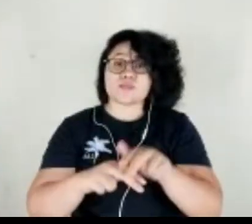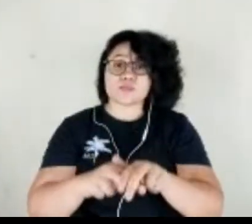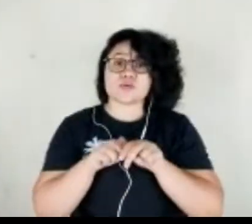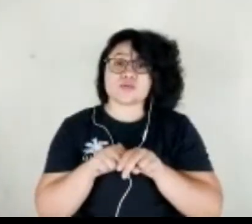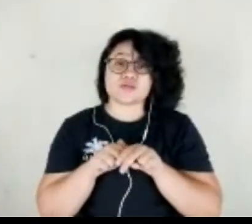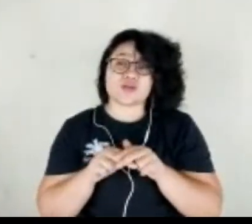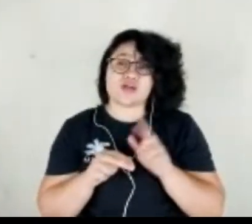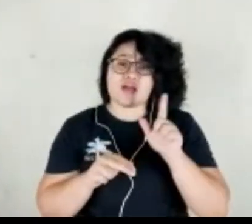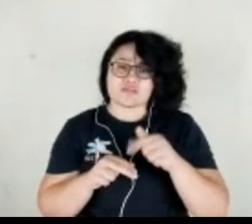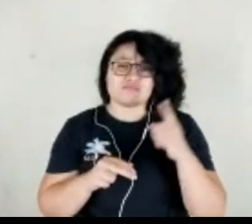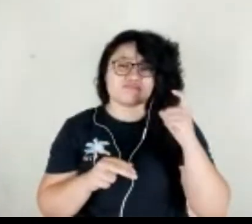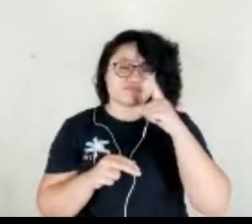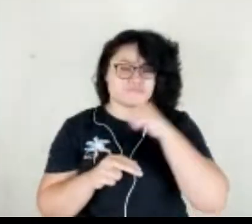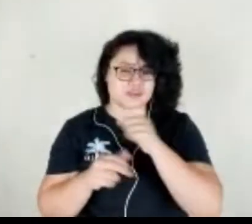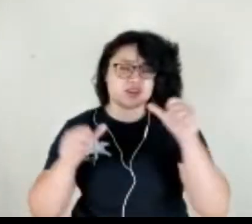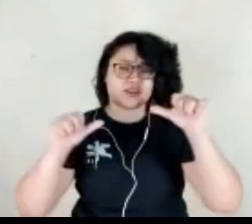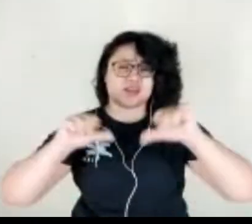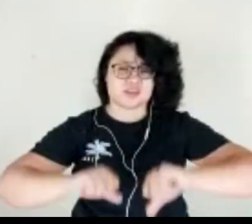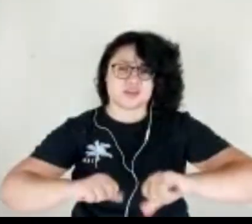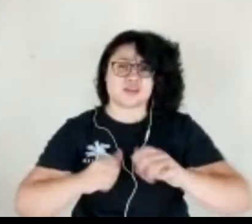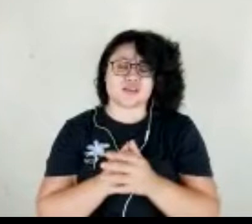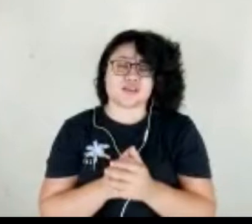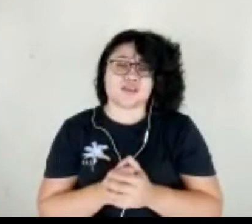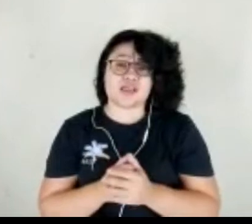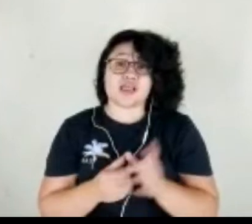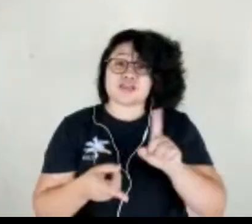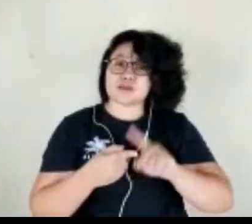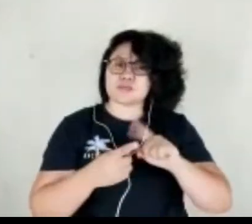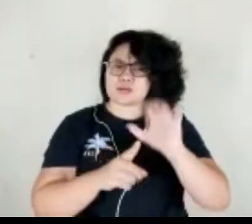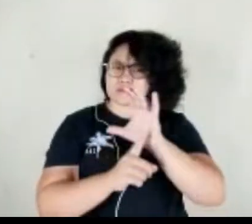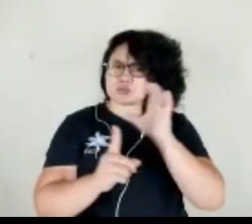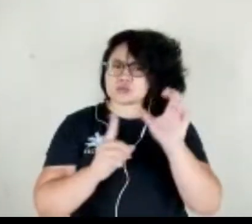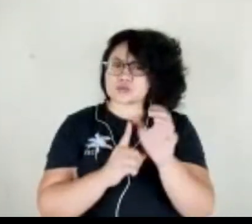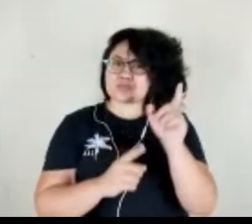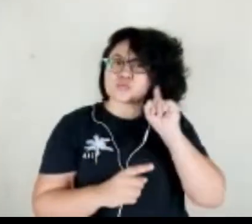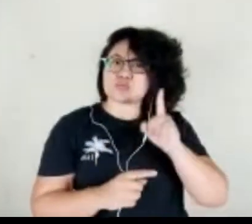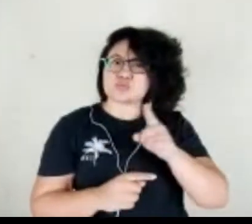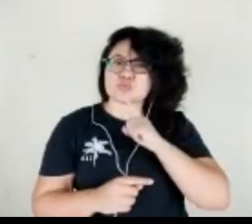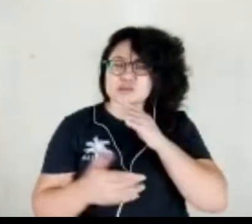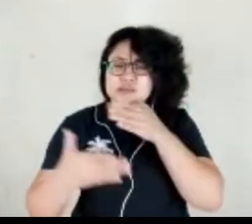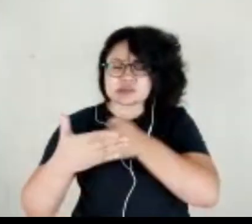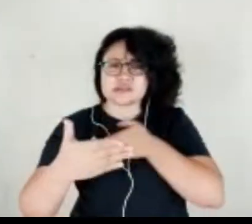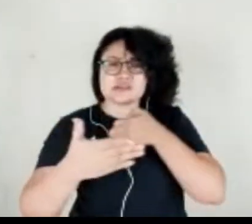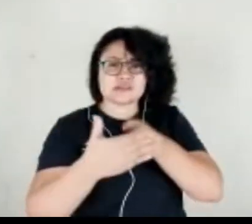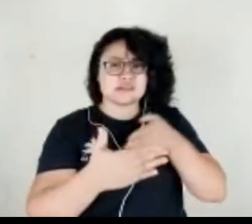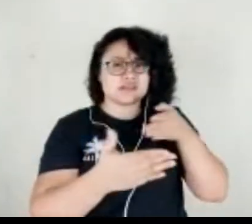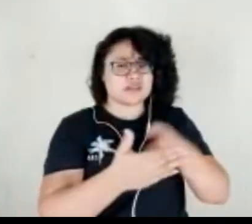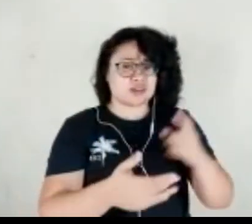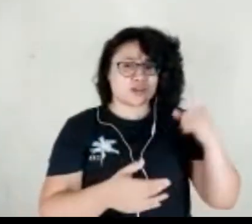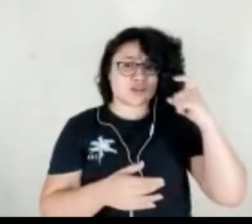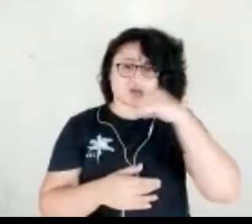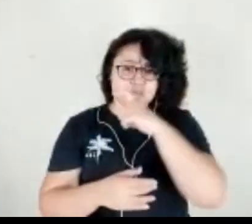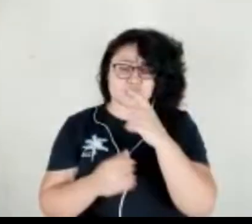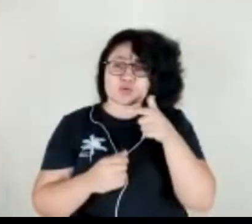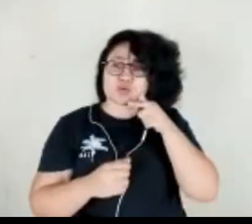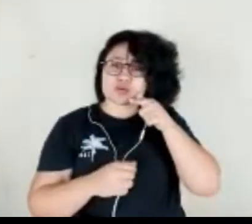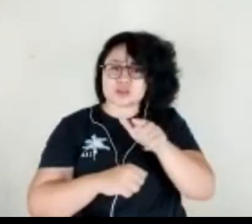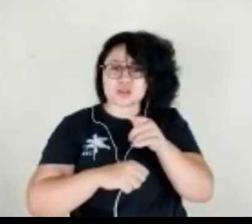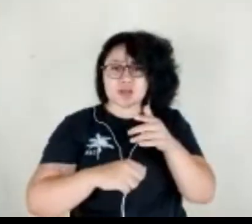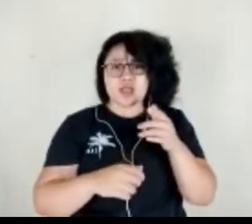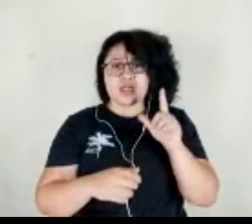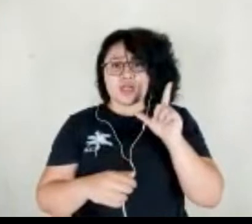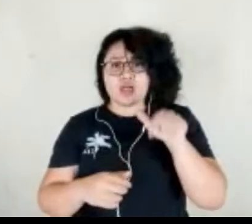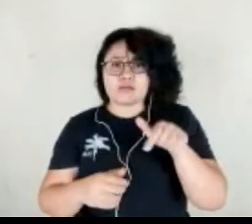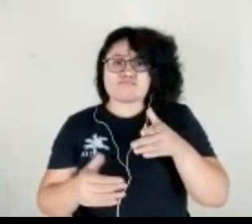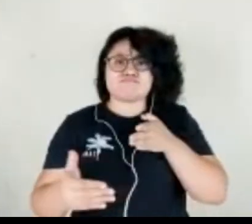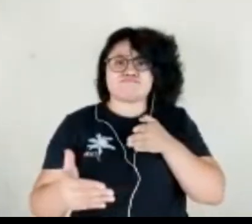contexto muito precário, né, para a comunidade surda, para ter essa comunicação, para ter esse acesso, para as pessoas